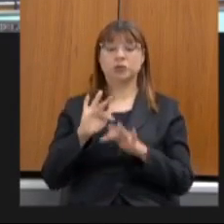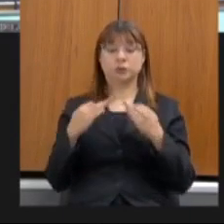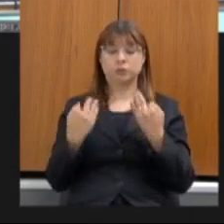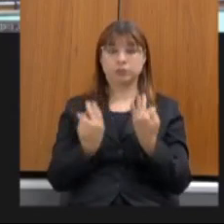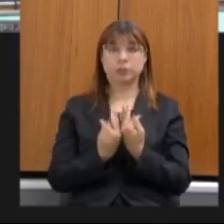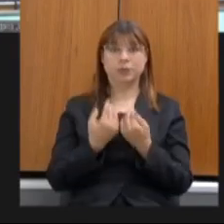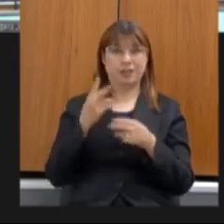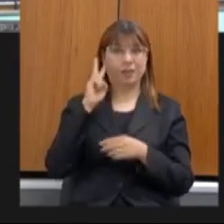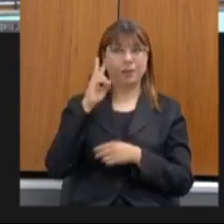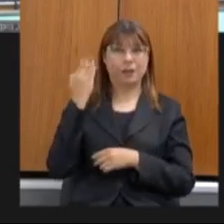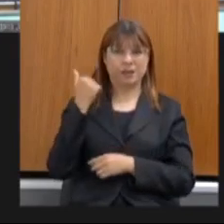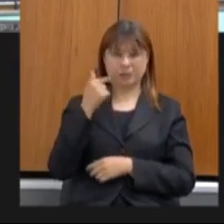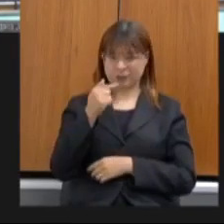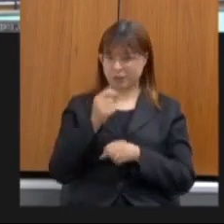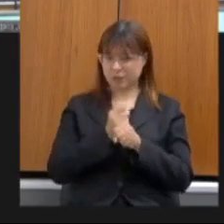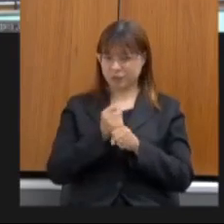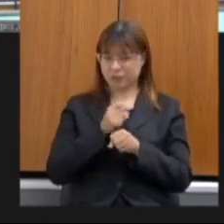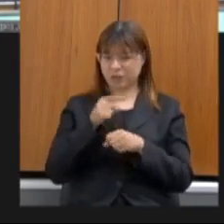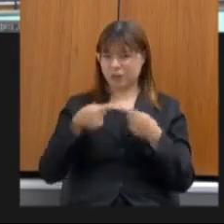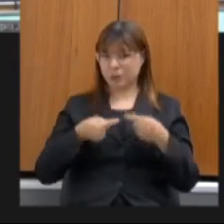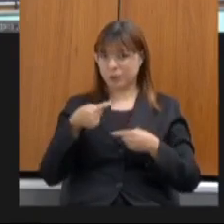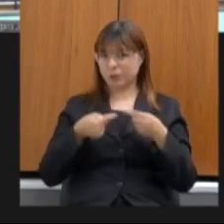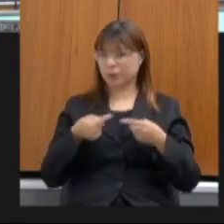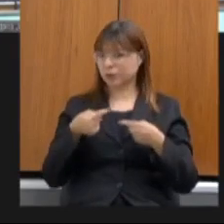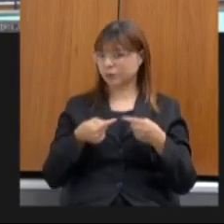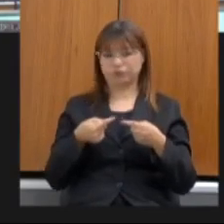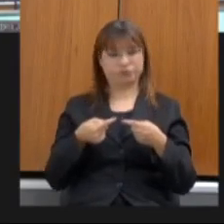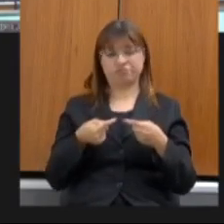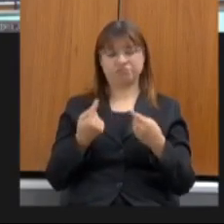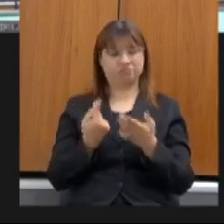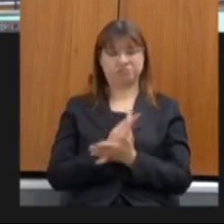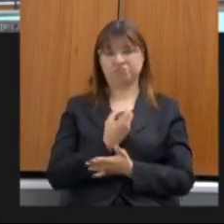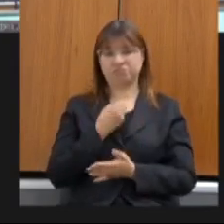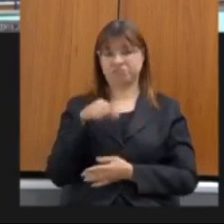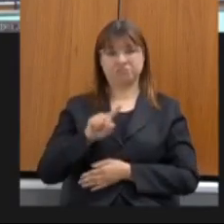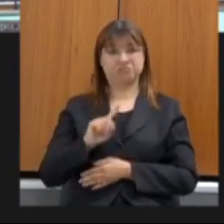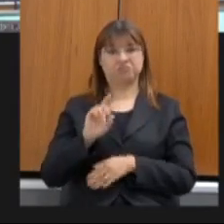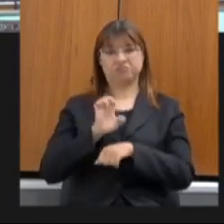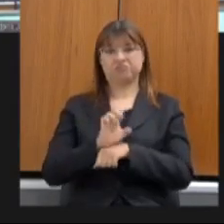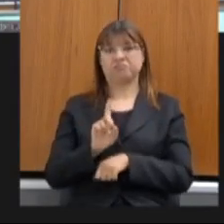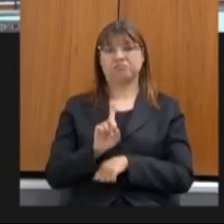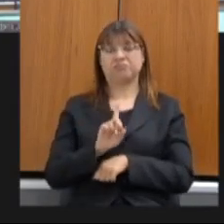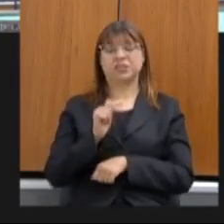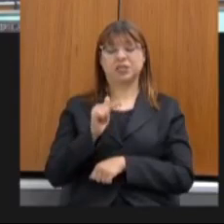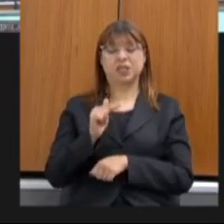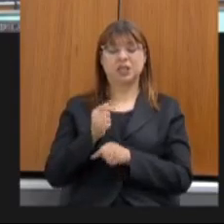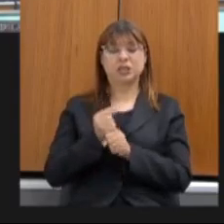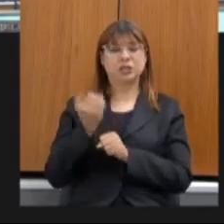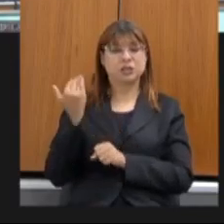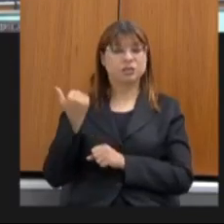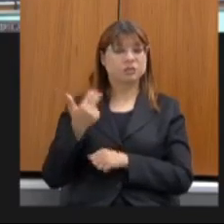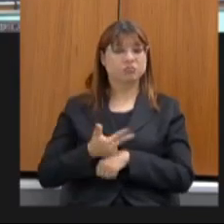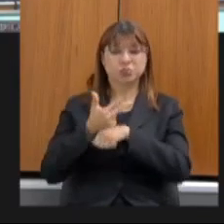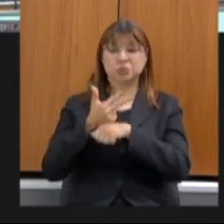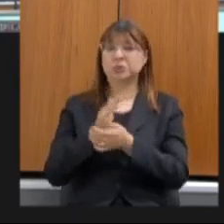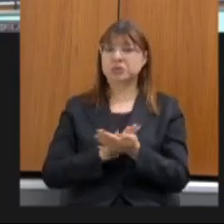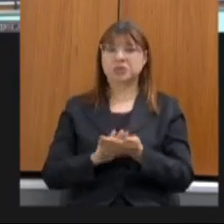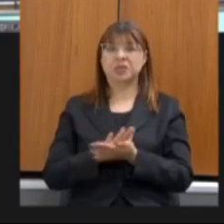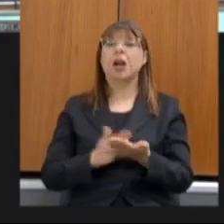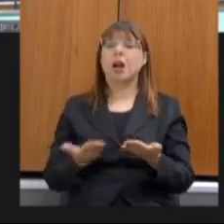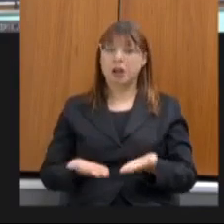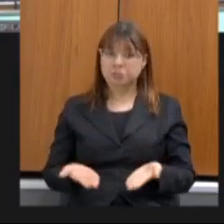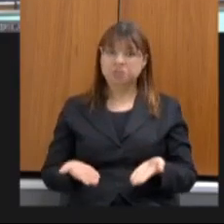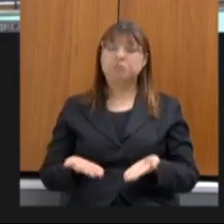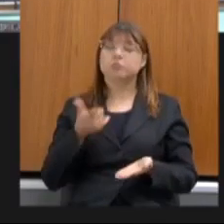que há sete anos essa política não funcionou no estado há sete anos nenhum título foi entregue e